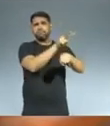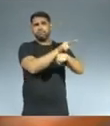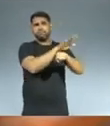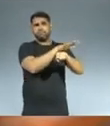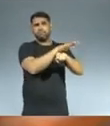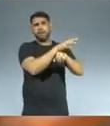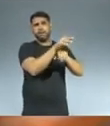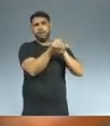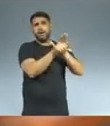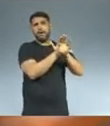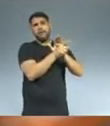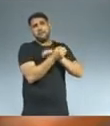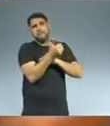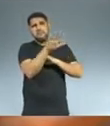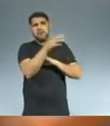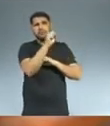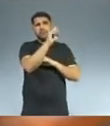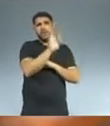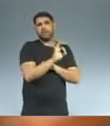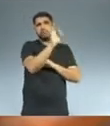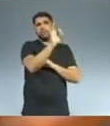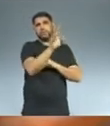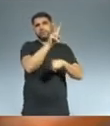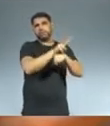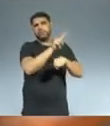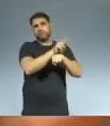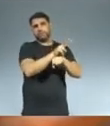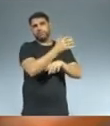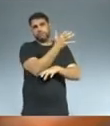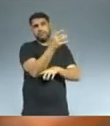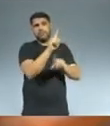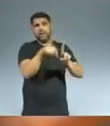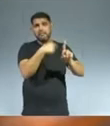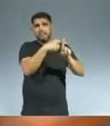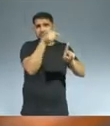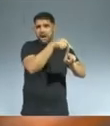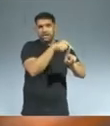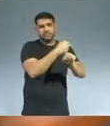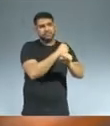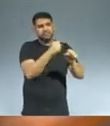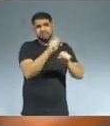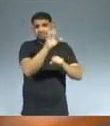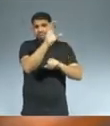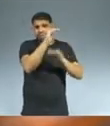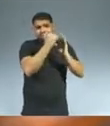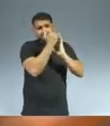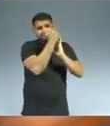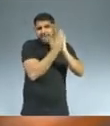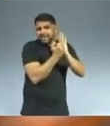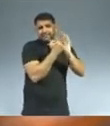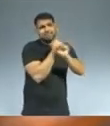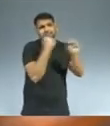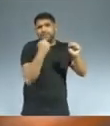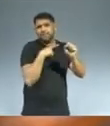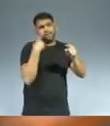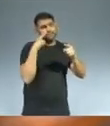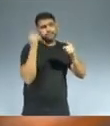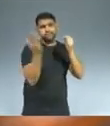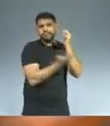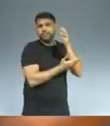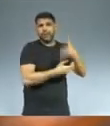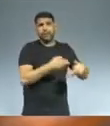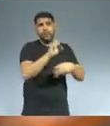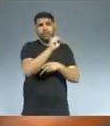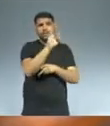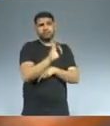preservação da Amazônia no mínimo de oitenta por cento o que mais do que isso você menos de 15 você nunca vai conseguir mexer